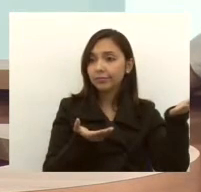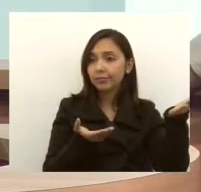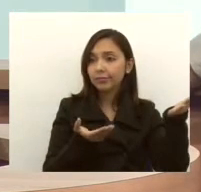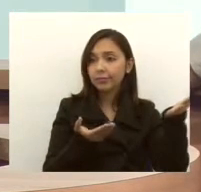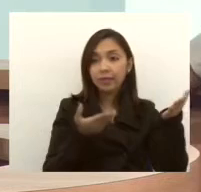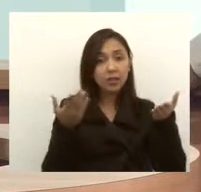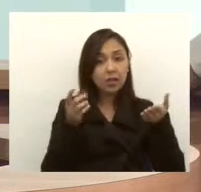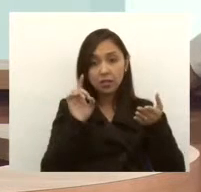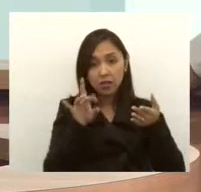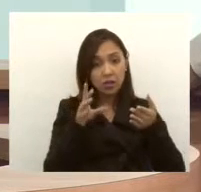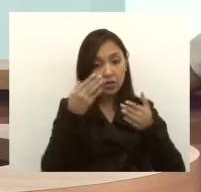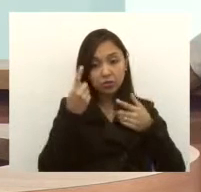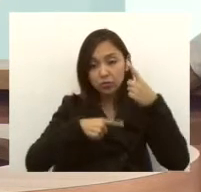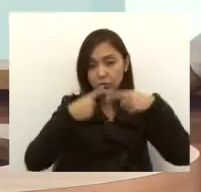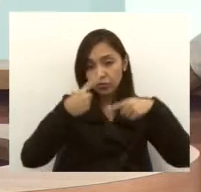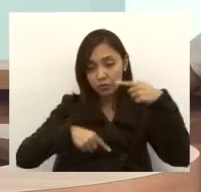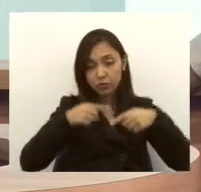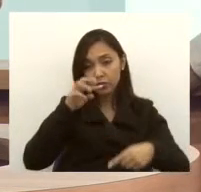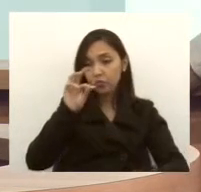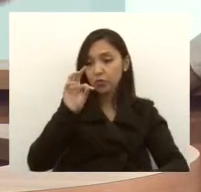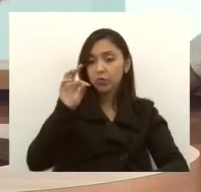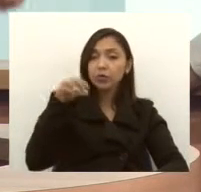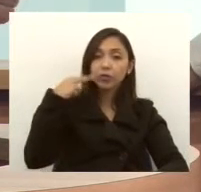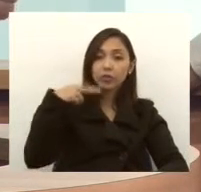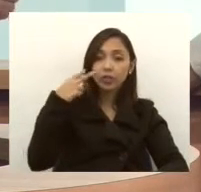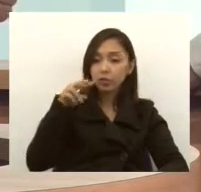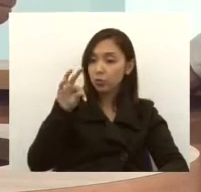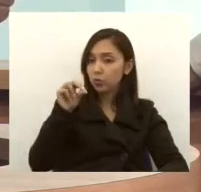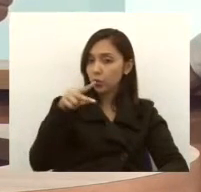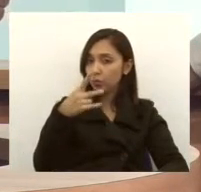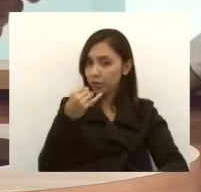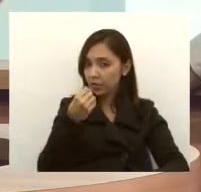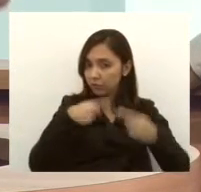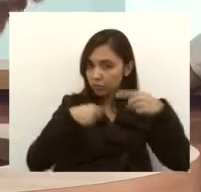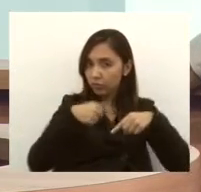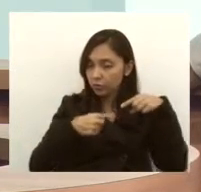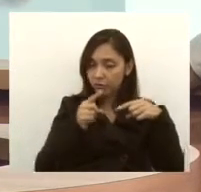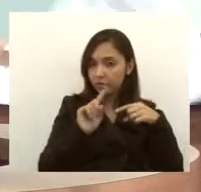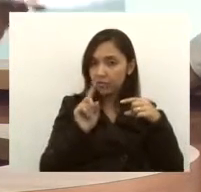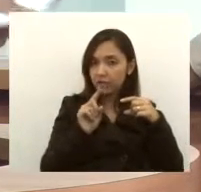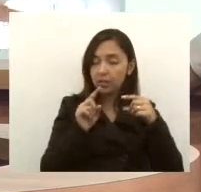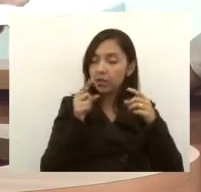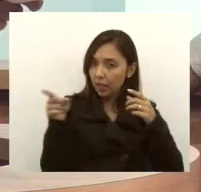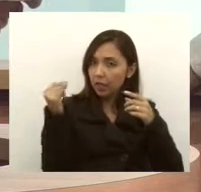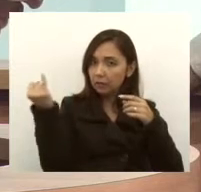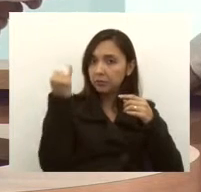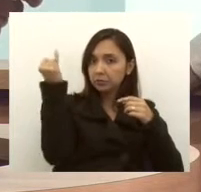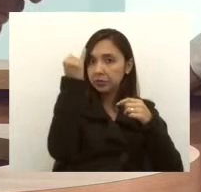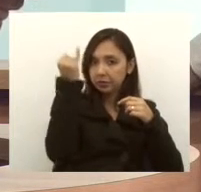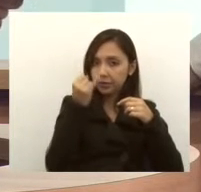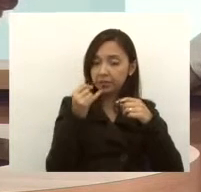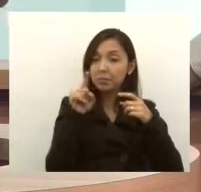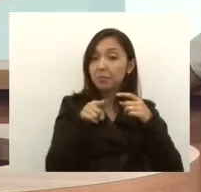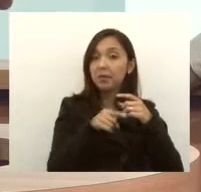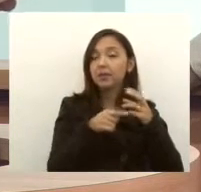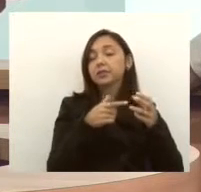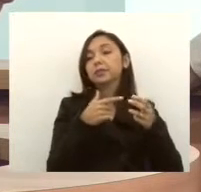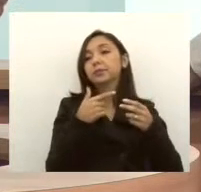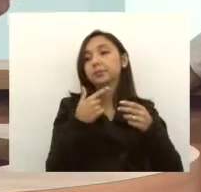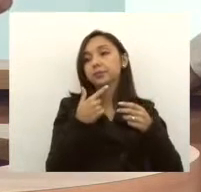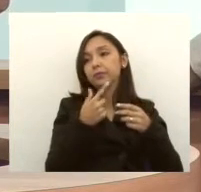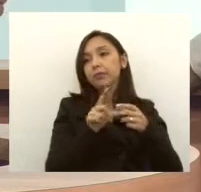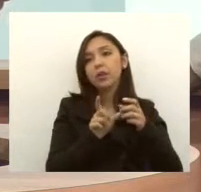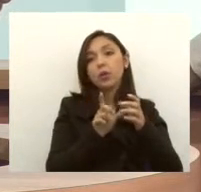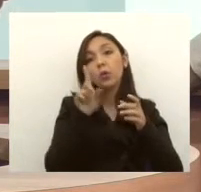não para discutir o item do vereador Toninho Magalhães, que deveria ter discutido, que é um item de extrema importância, mas daí